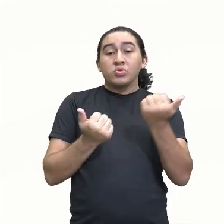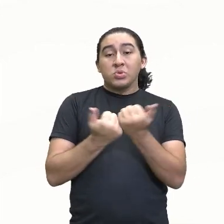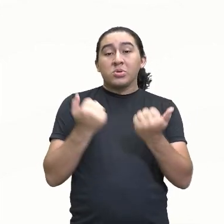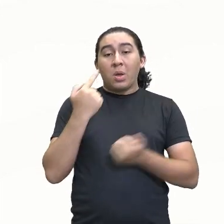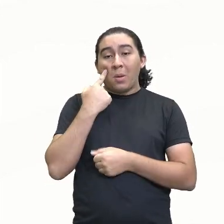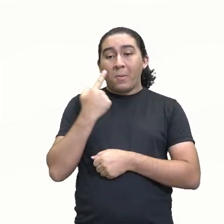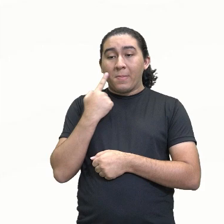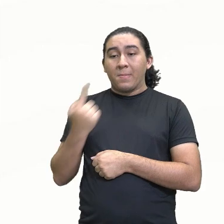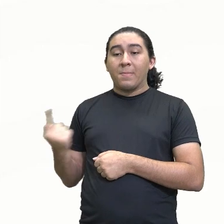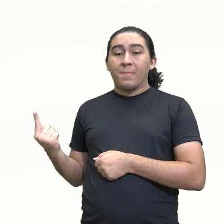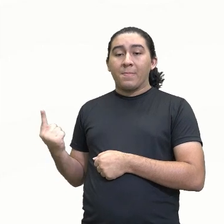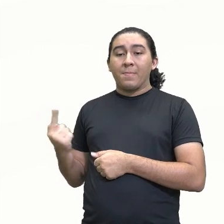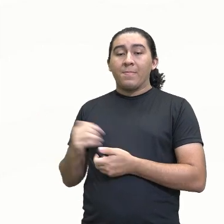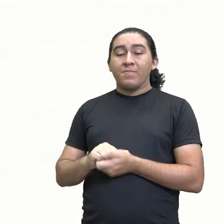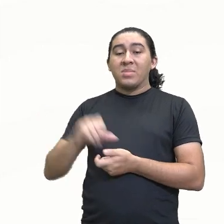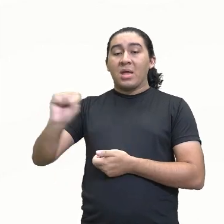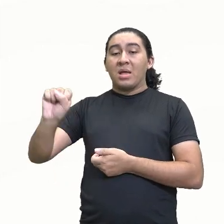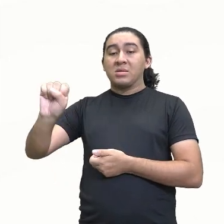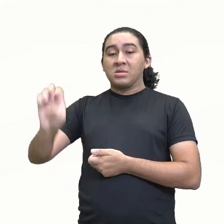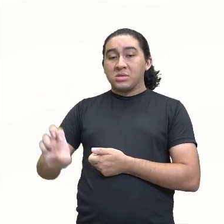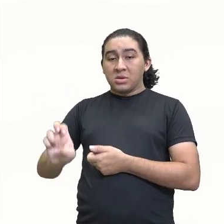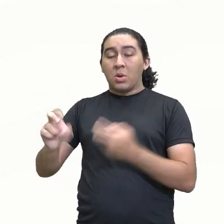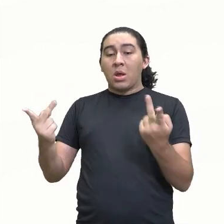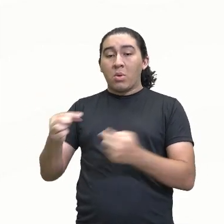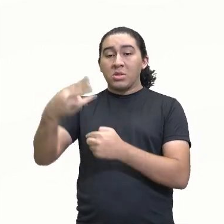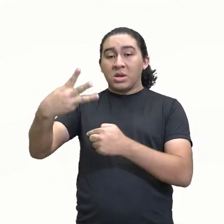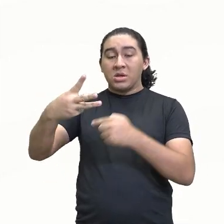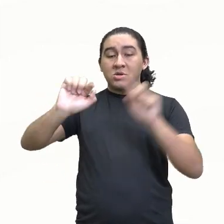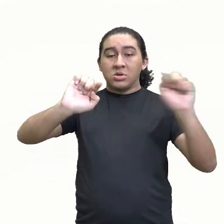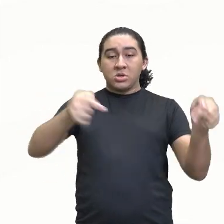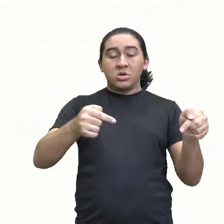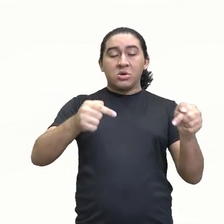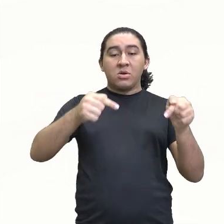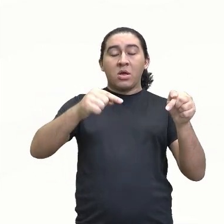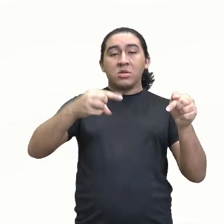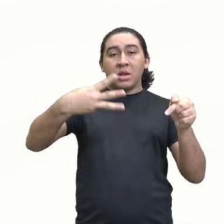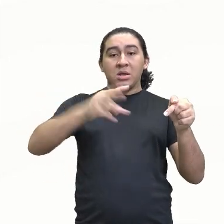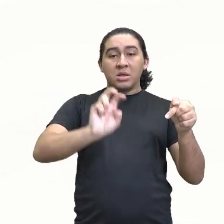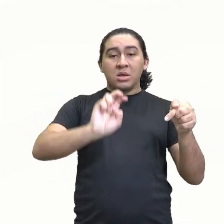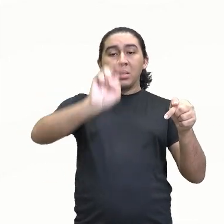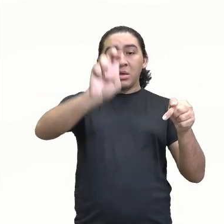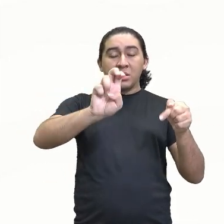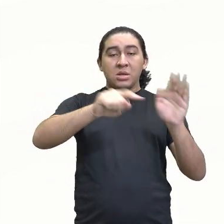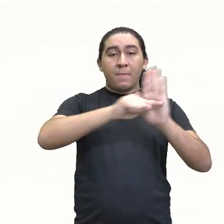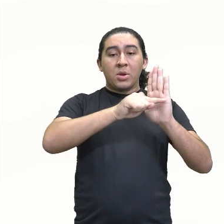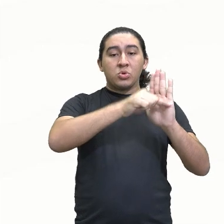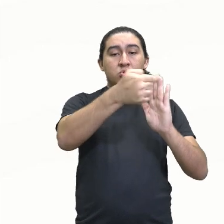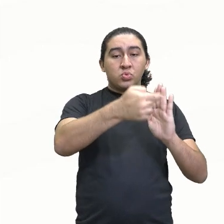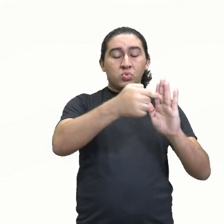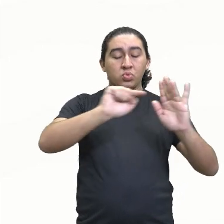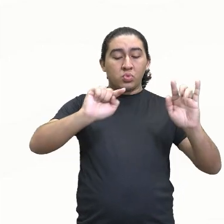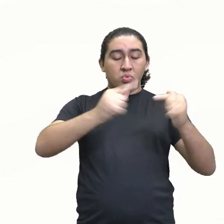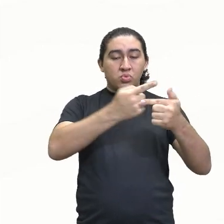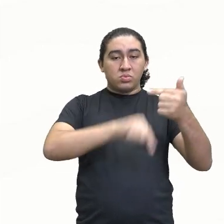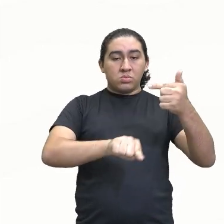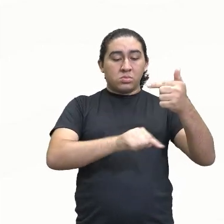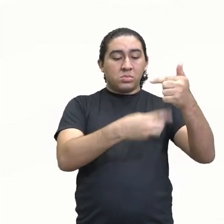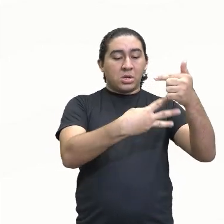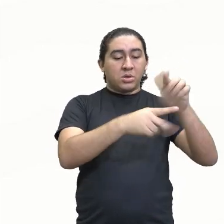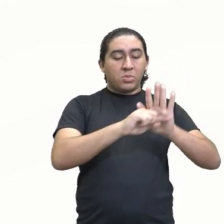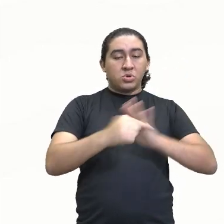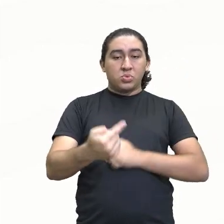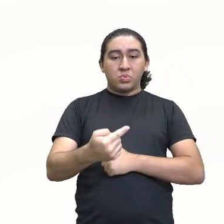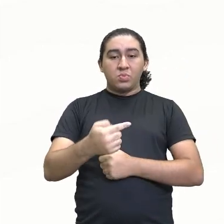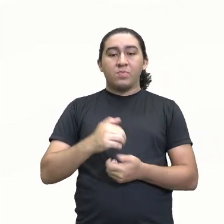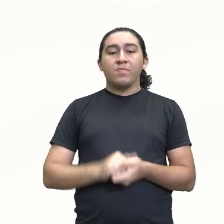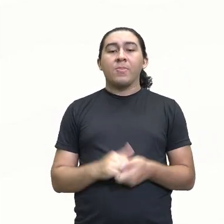expressão. S5 é igual a 3 vezes 3 à quinta menos 1 sobre 3 menos 1. E agora nós vamos